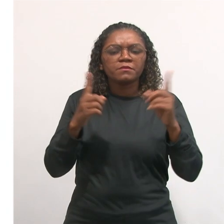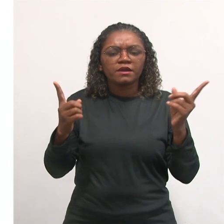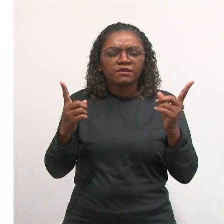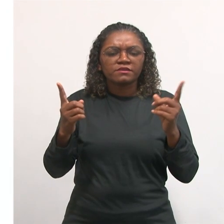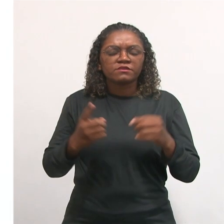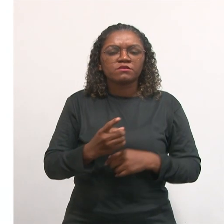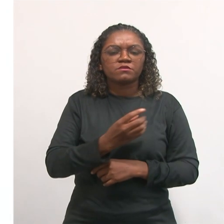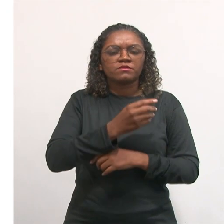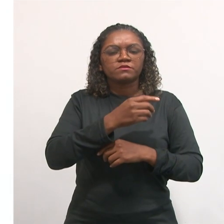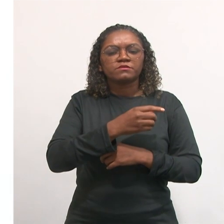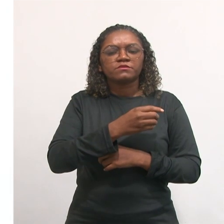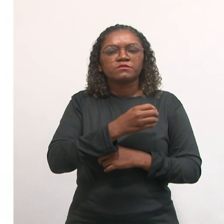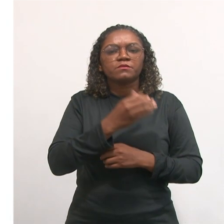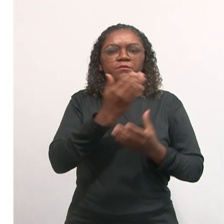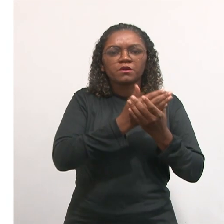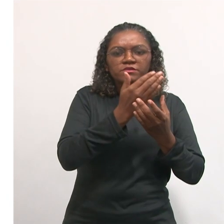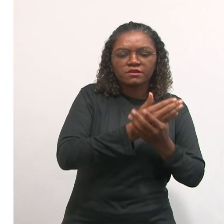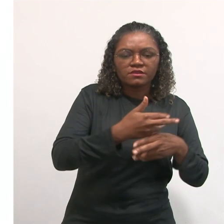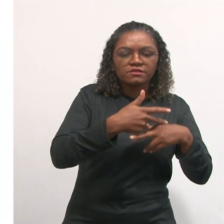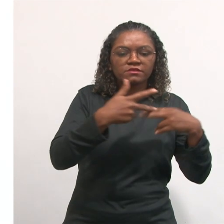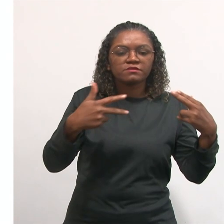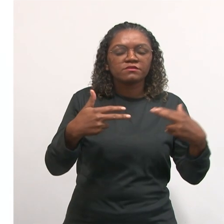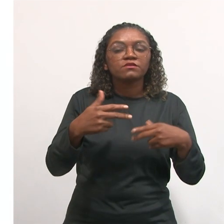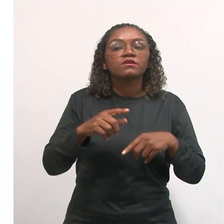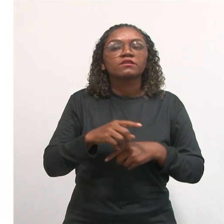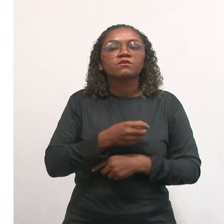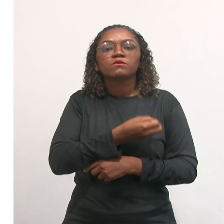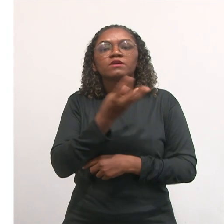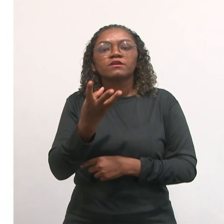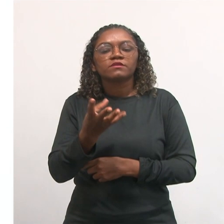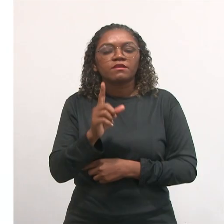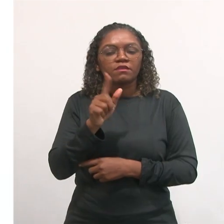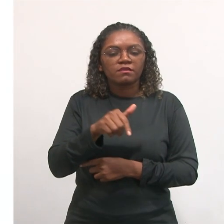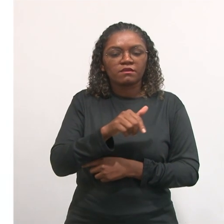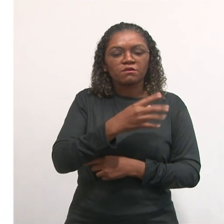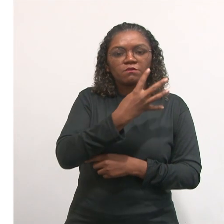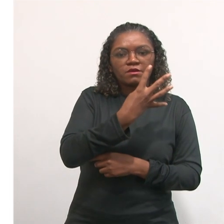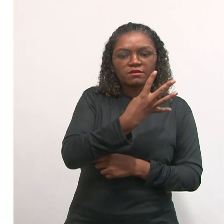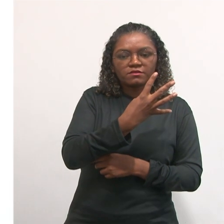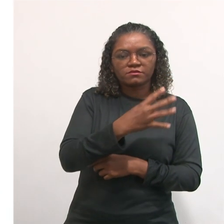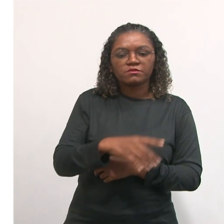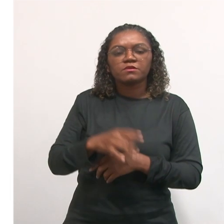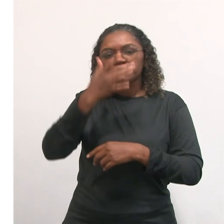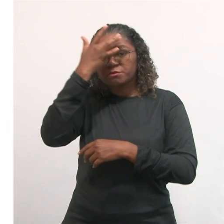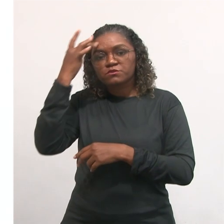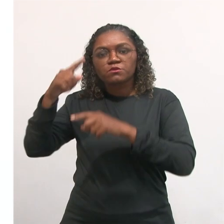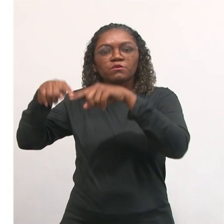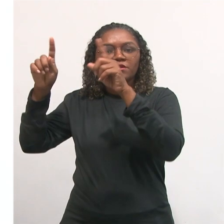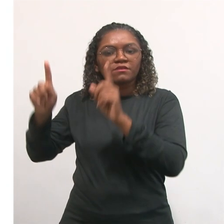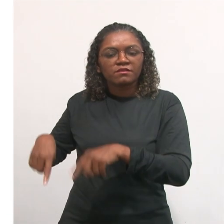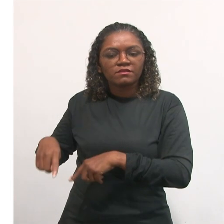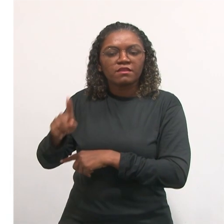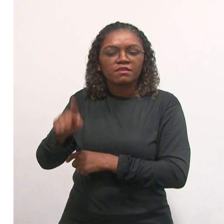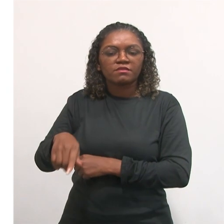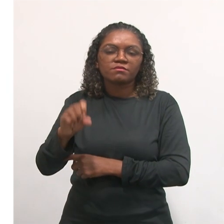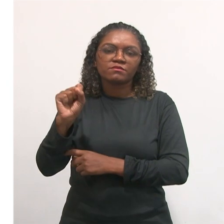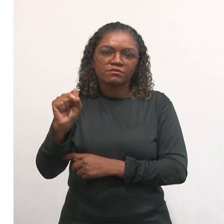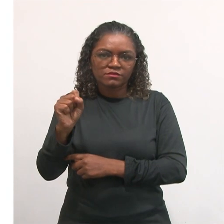processos, quantos servidores tem 4 processos? 8. Observe que na distribuição de frequência facilitou a